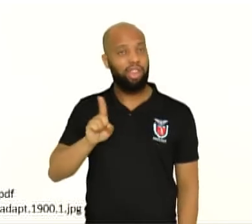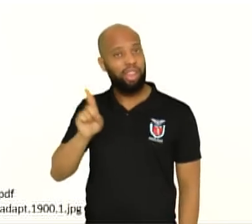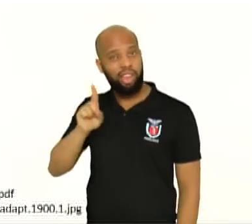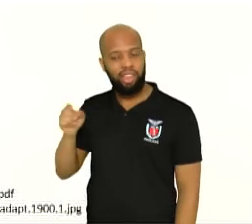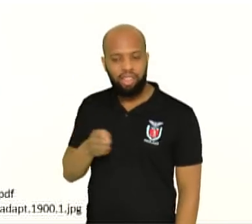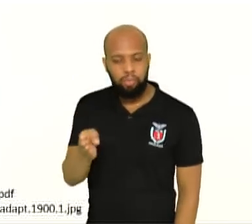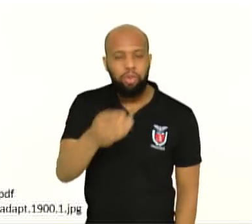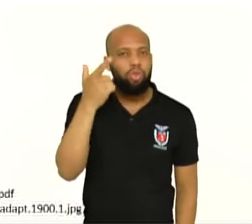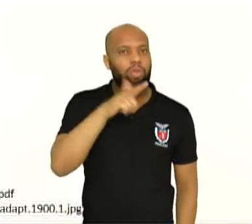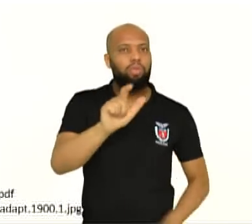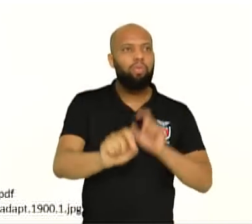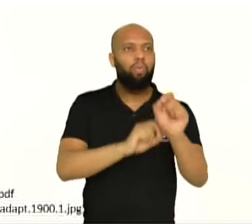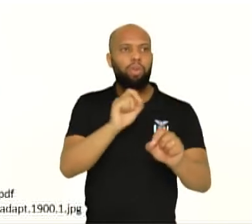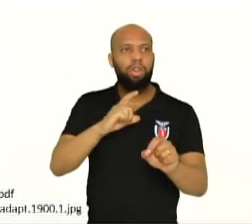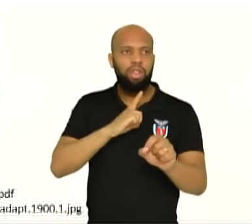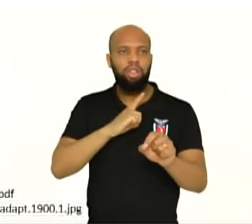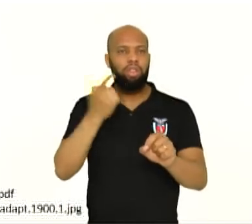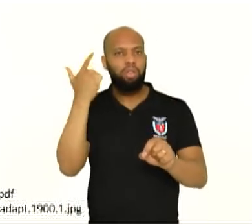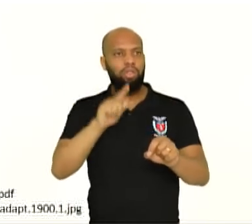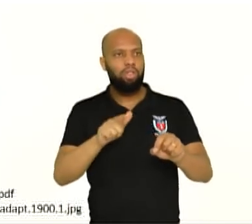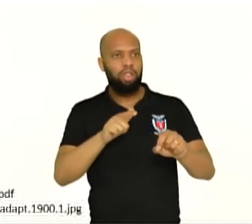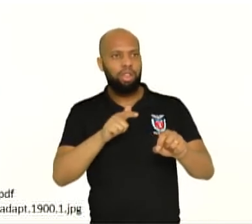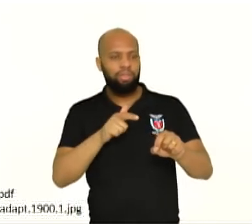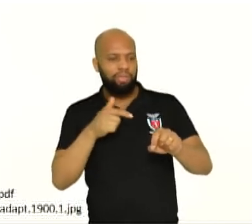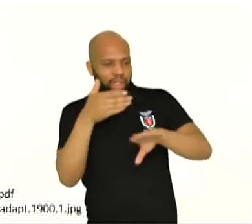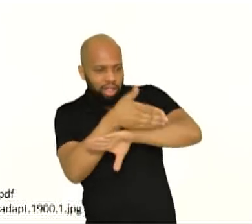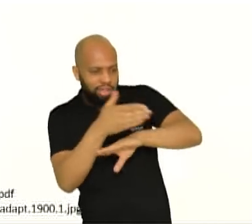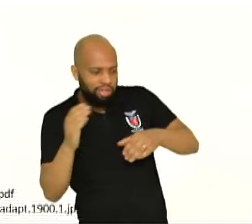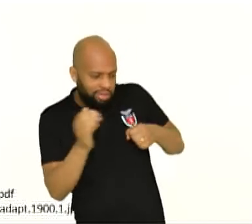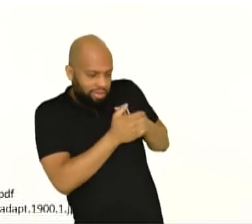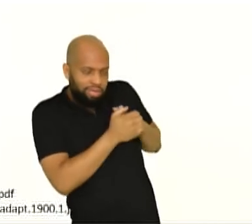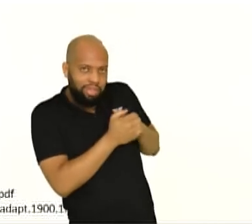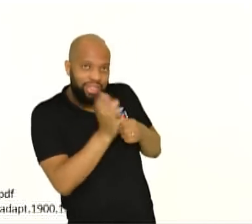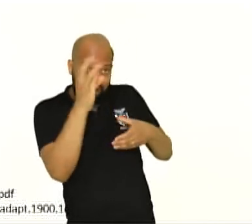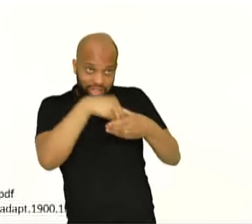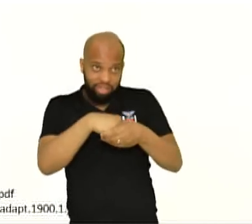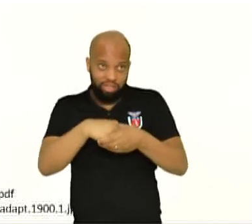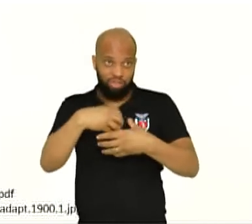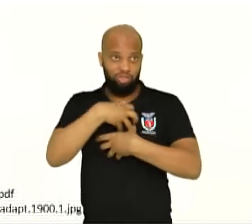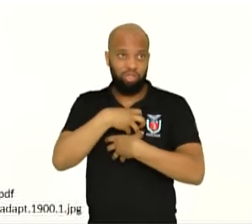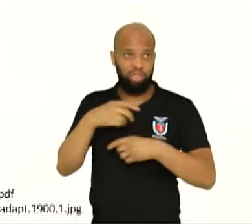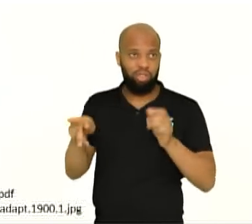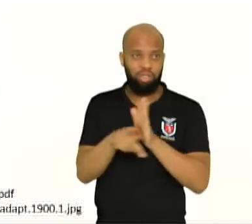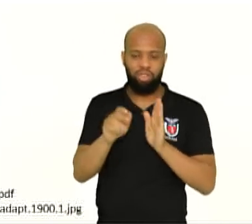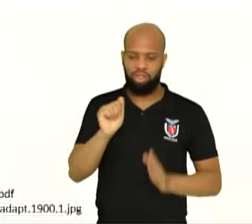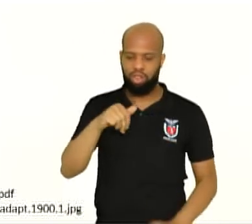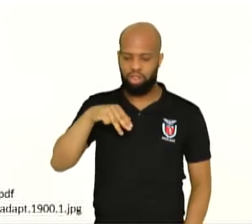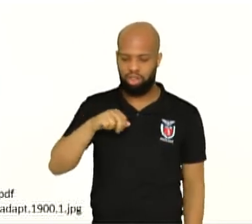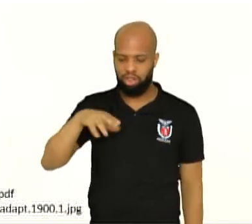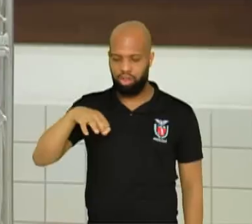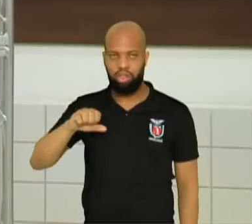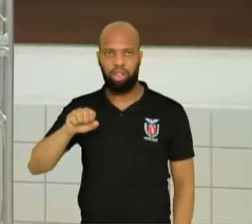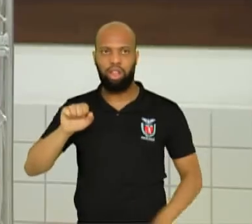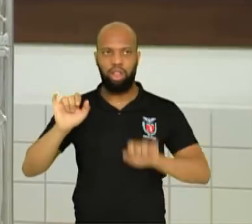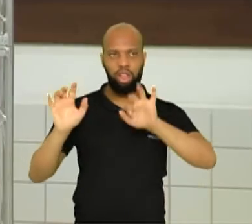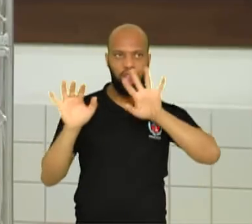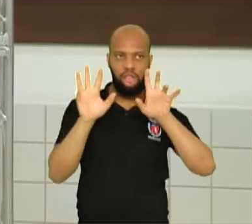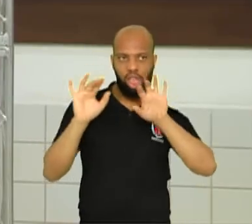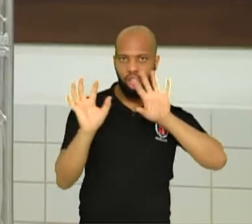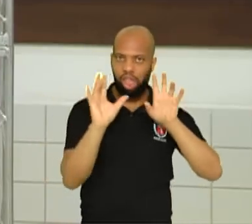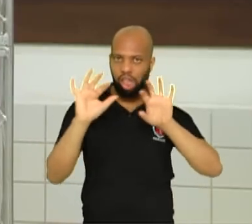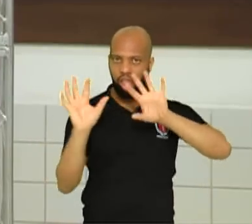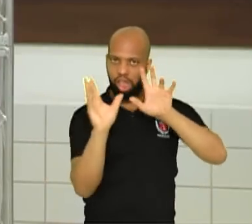ele consegue se esconder dentro dos tentáculos da anêmona. A gente tem aqui na nossa sala dois